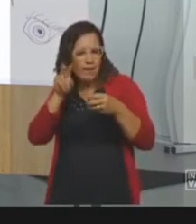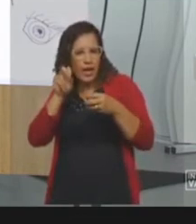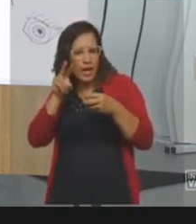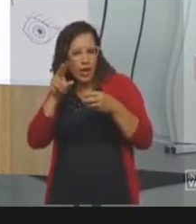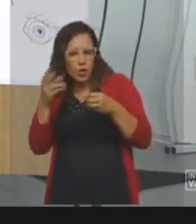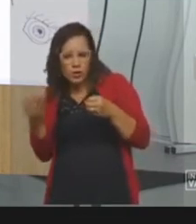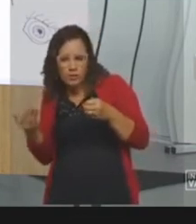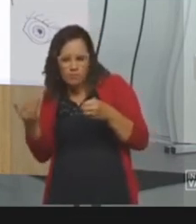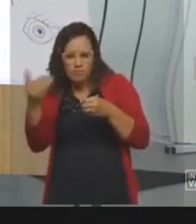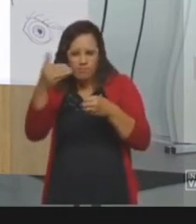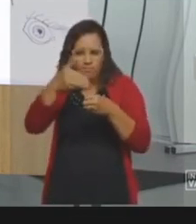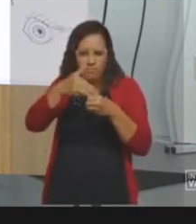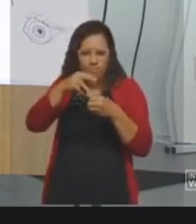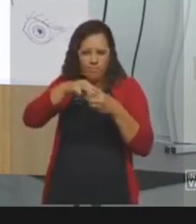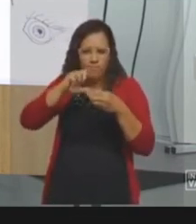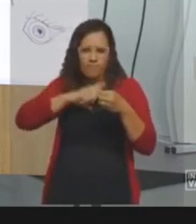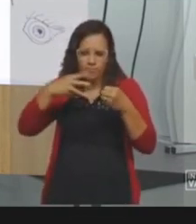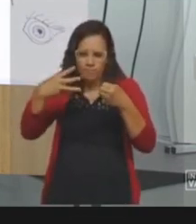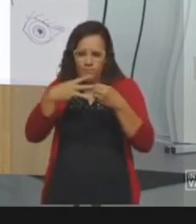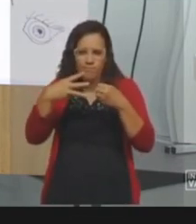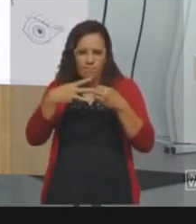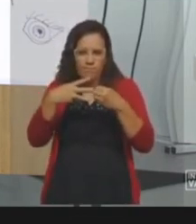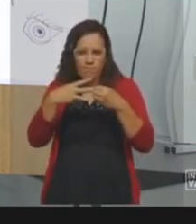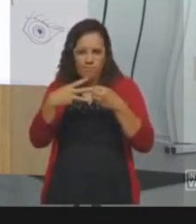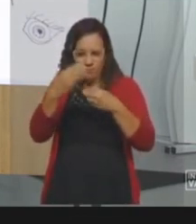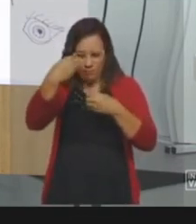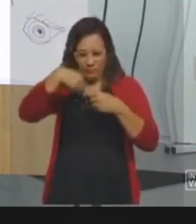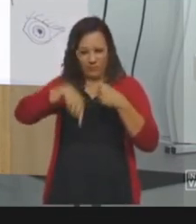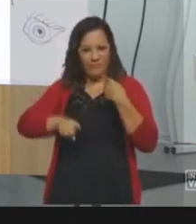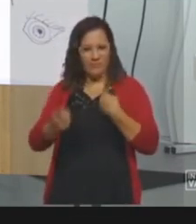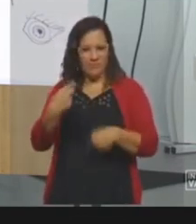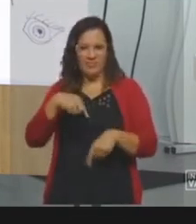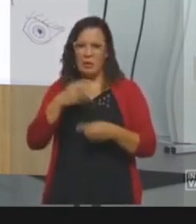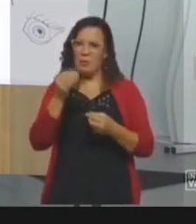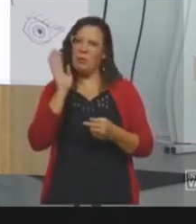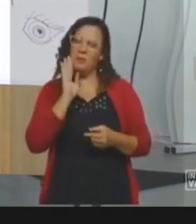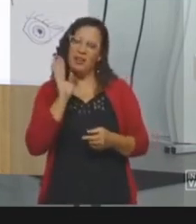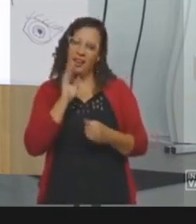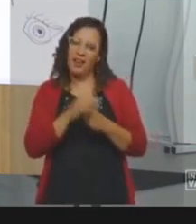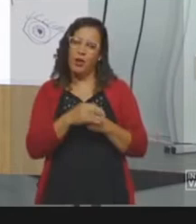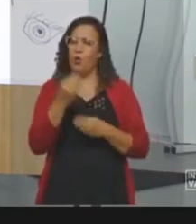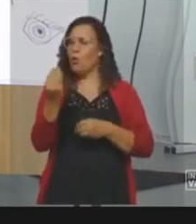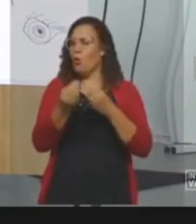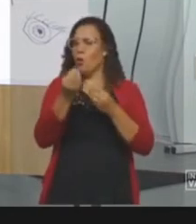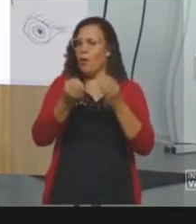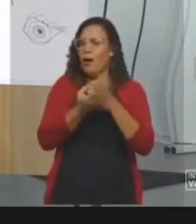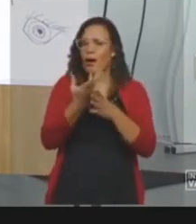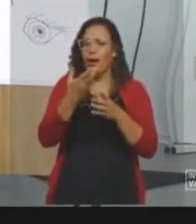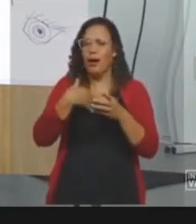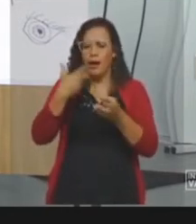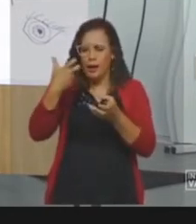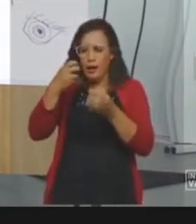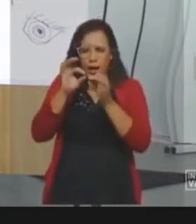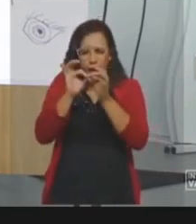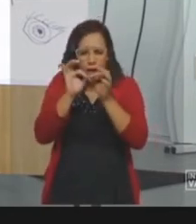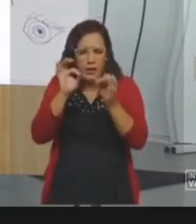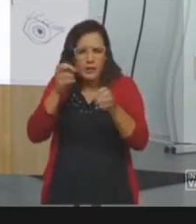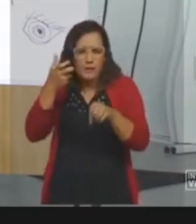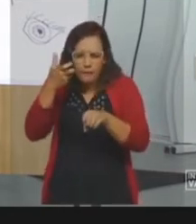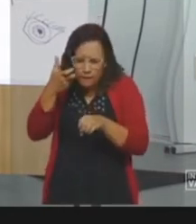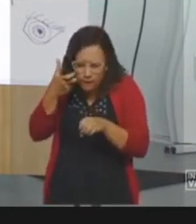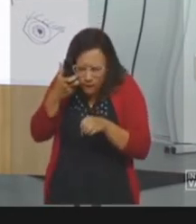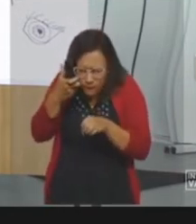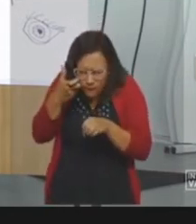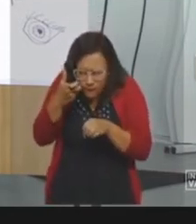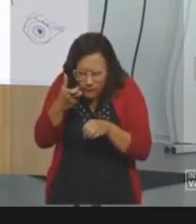da célula do ser humano, é super interessante, não é verdade? Como é que eu vou produzir uma agulha pequena desse jeito para